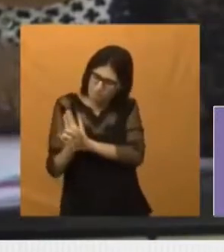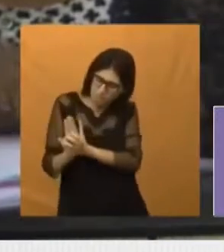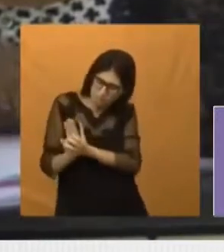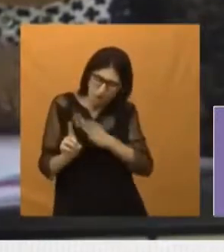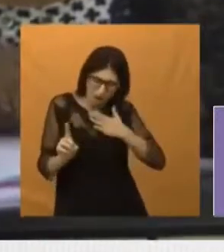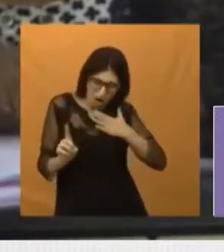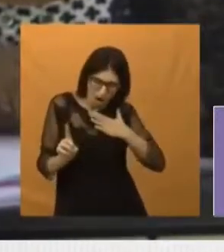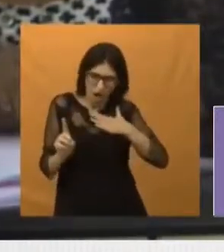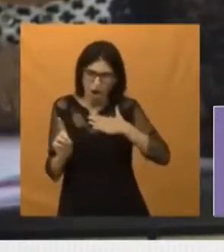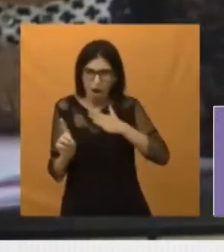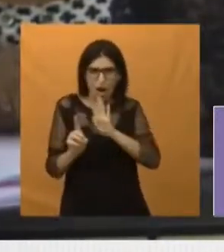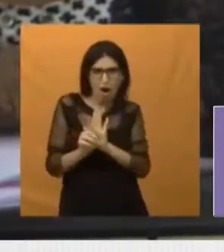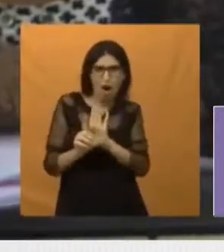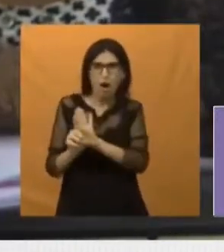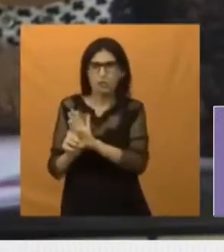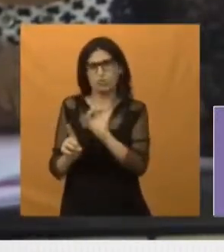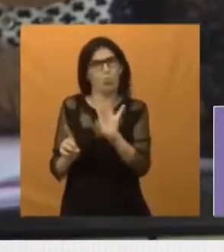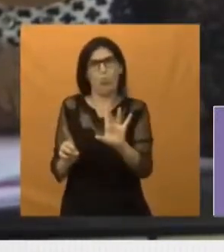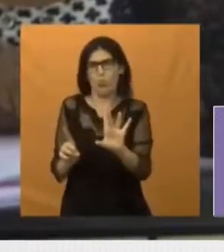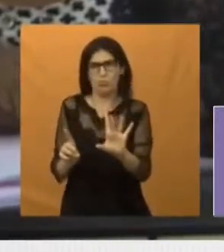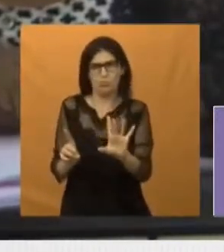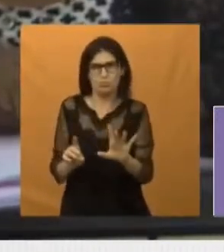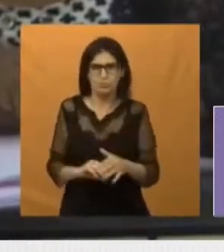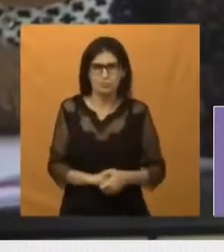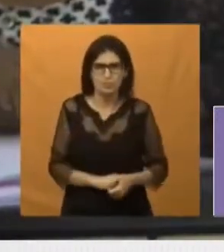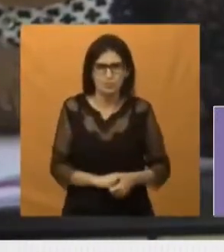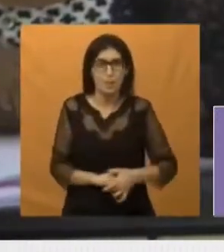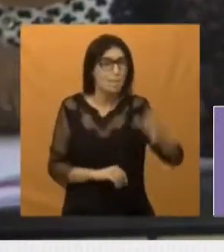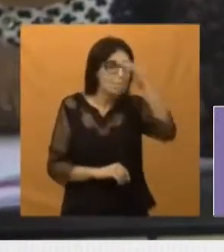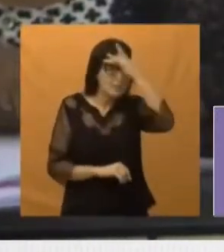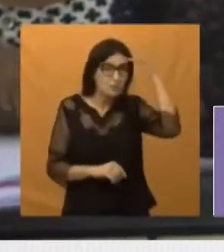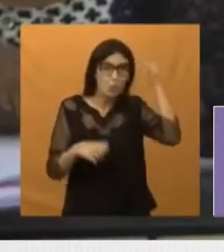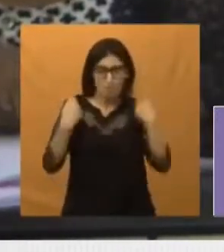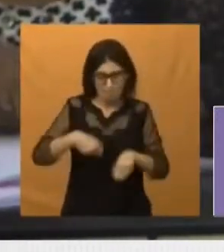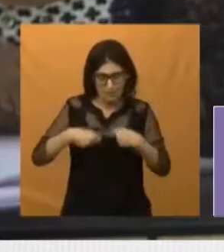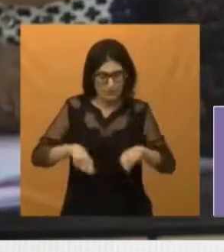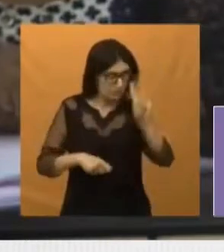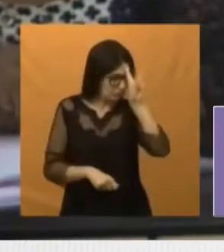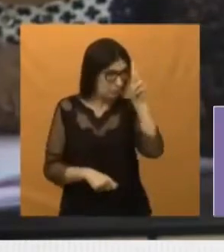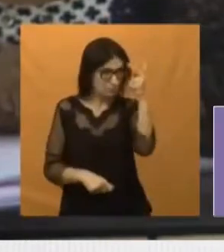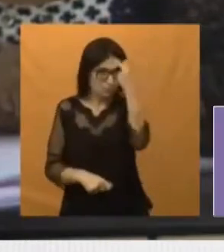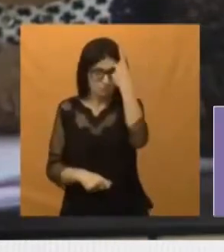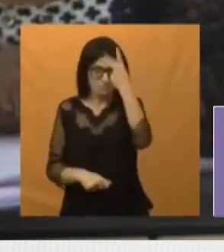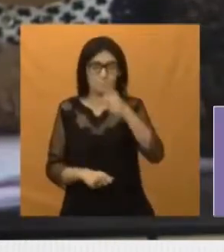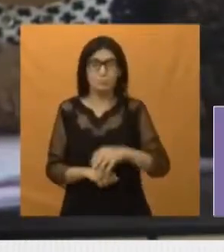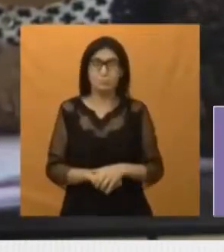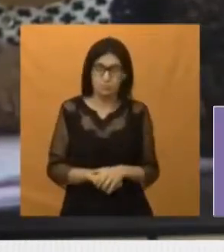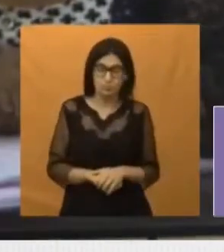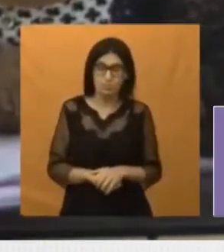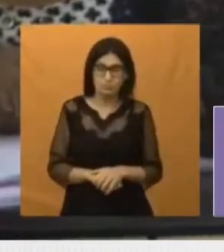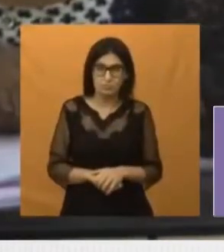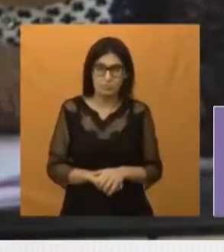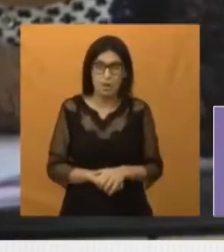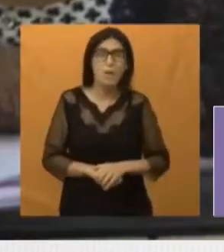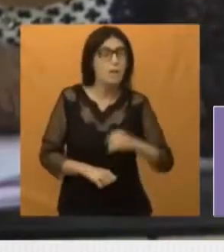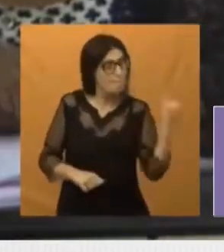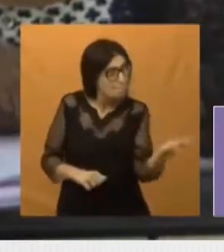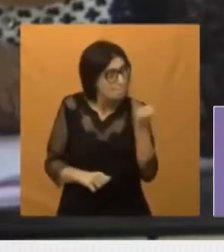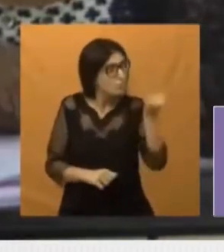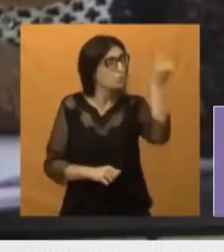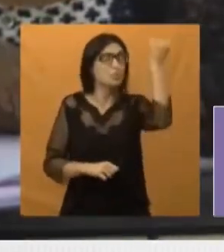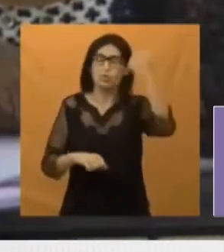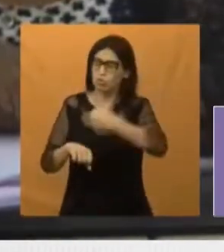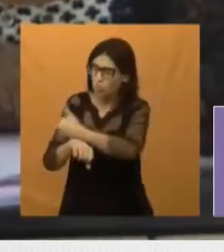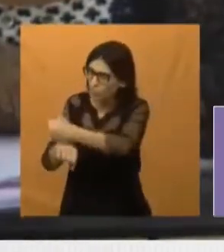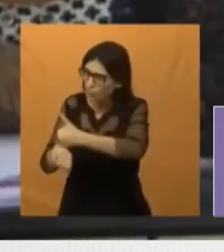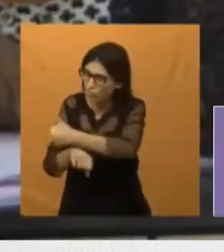precisa mudar é a consciência das pessoas. As pessoas precisam entender o papel da importância da doula, o papel